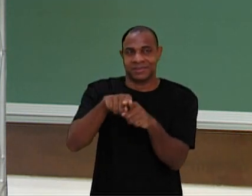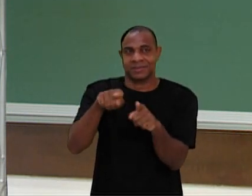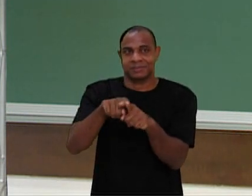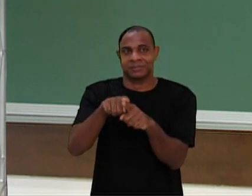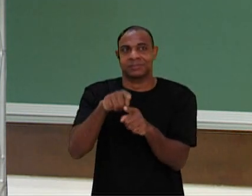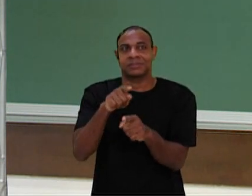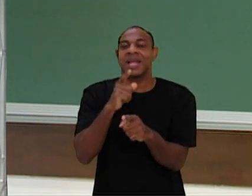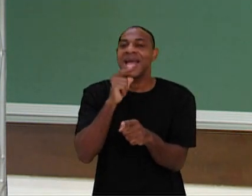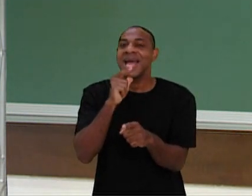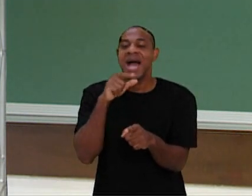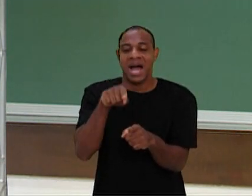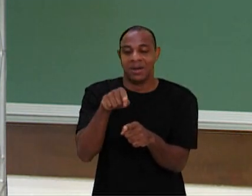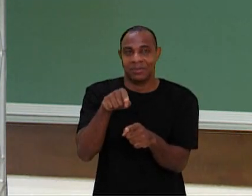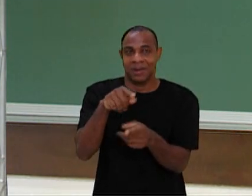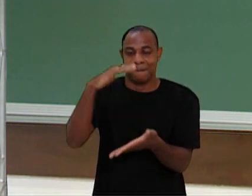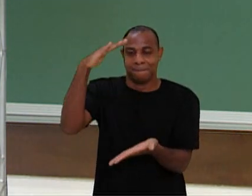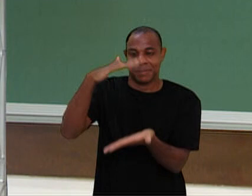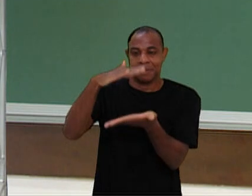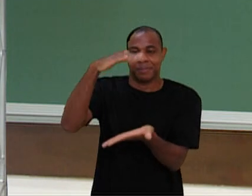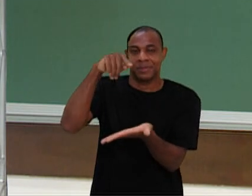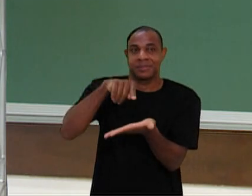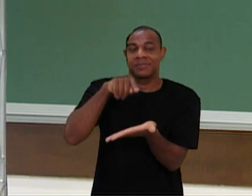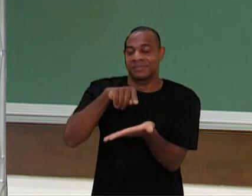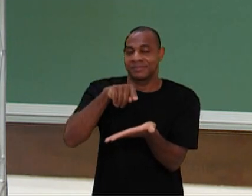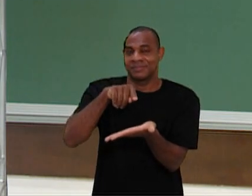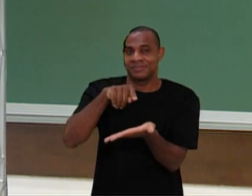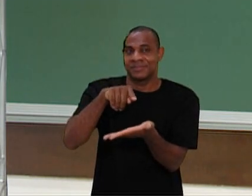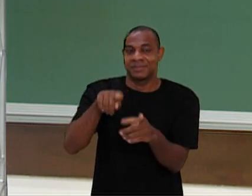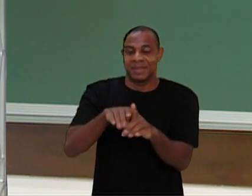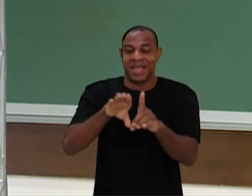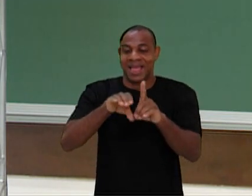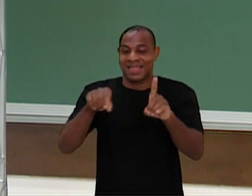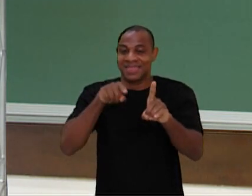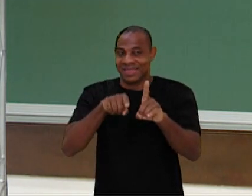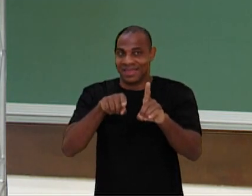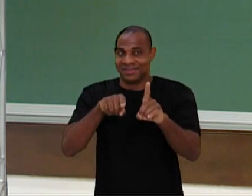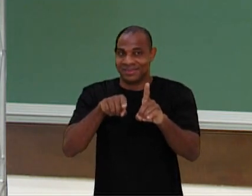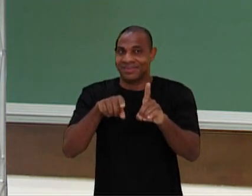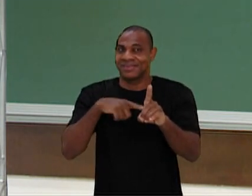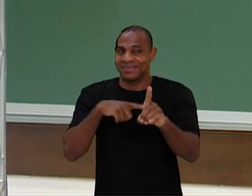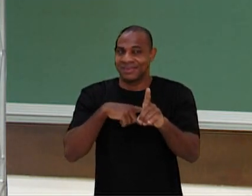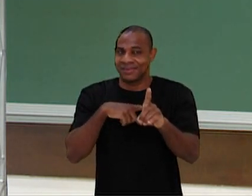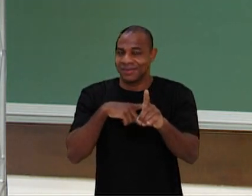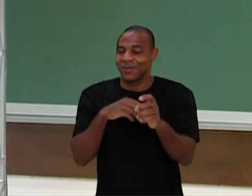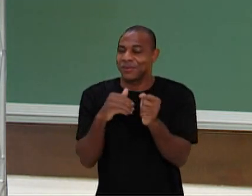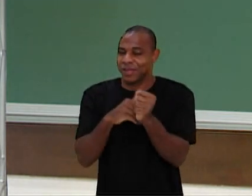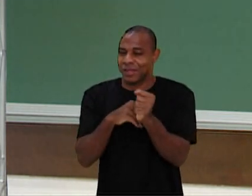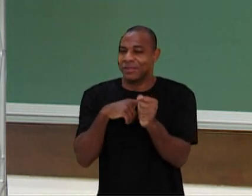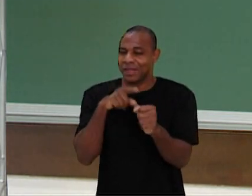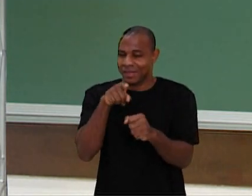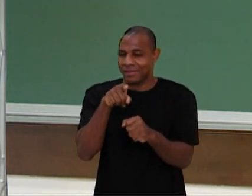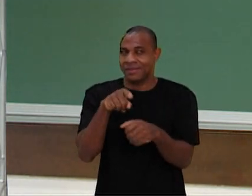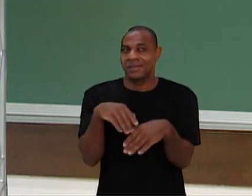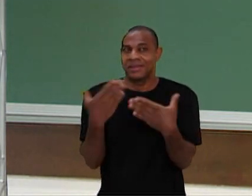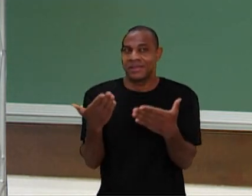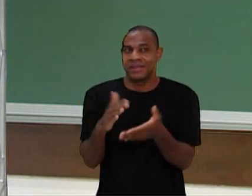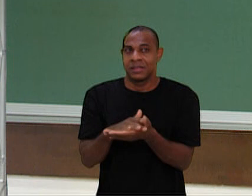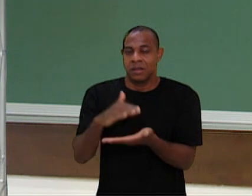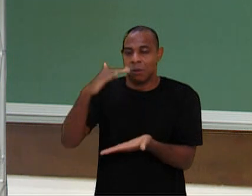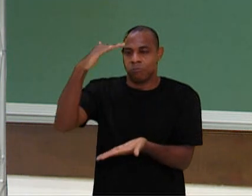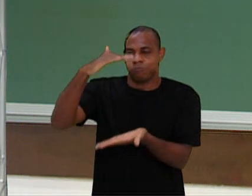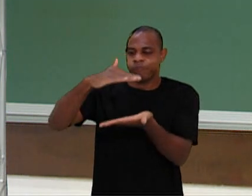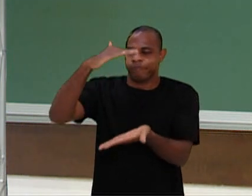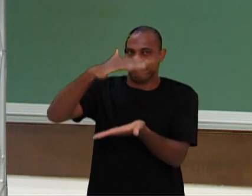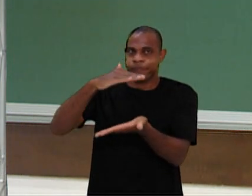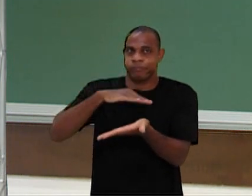associada à água. Lembre-se que a pressão hidrostática ela depende da densidade. Então, aí que está o segredo. Como a água e o óleo têm